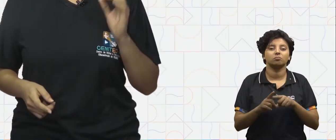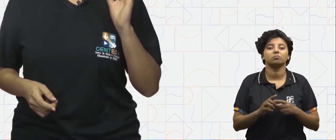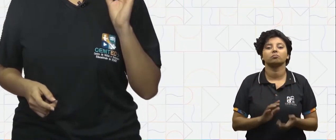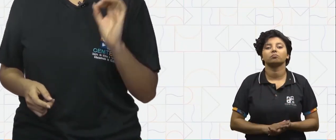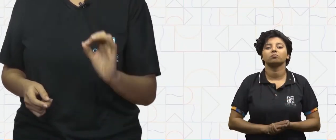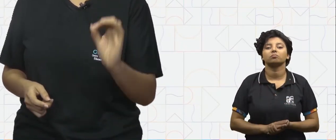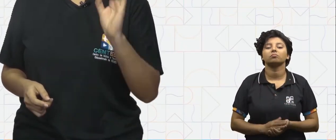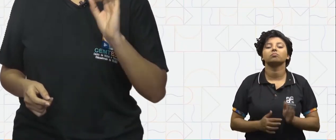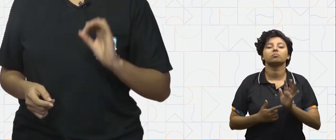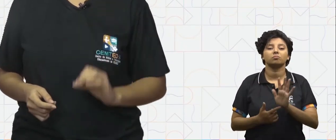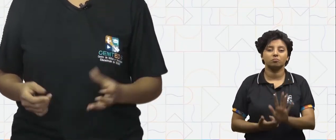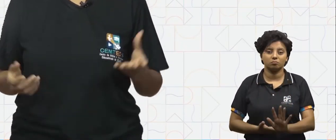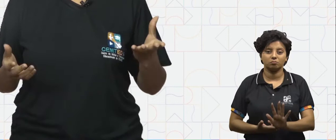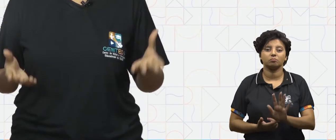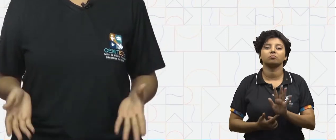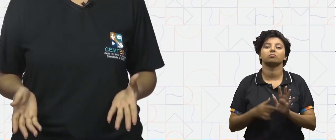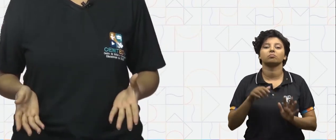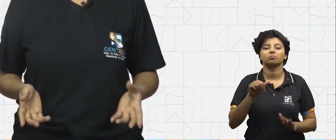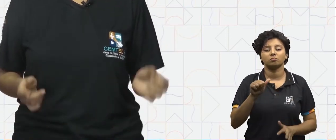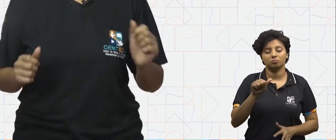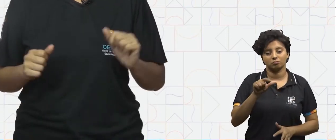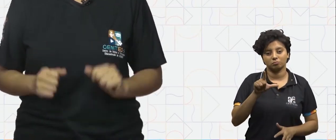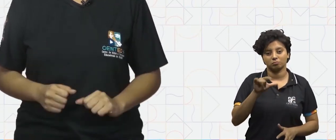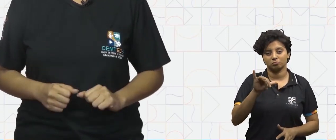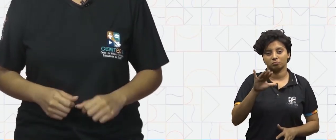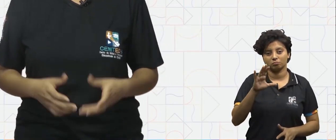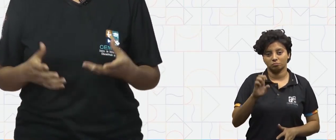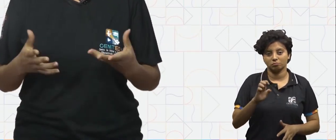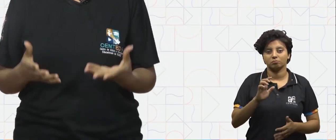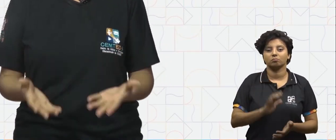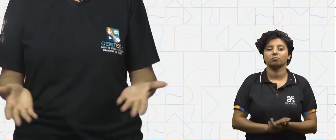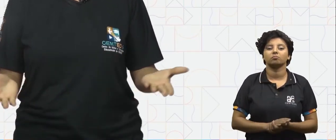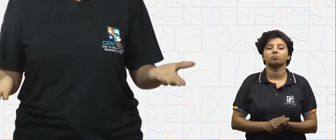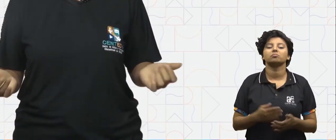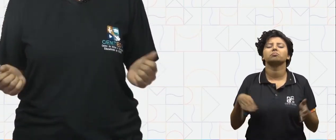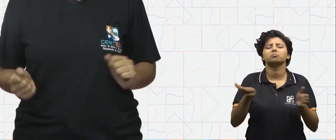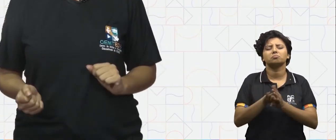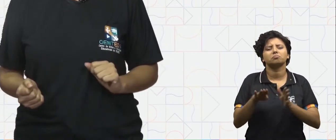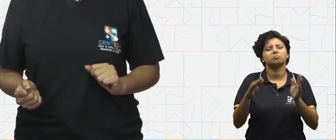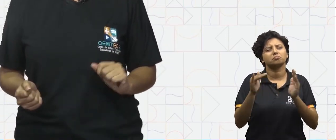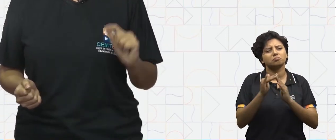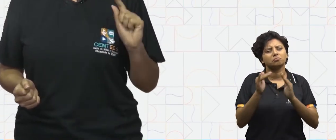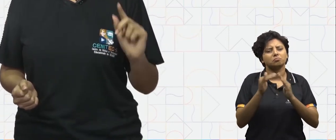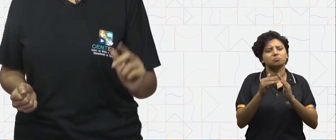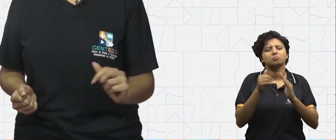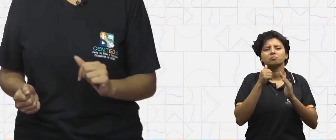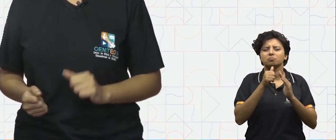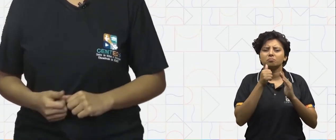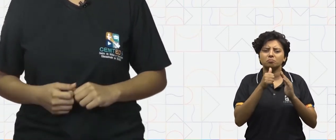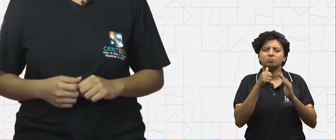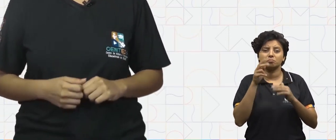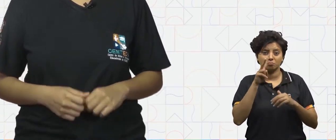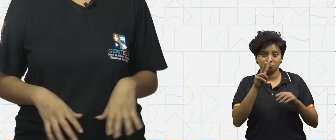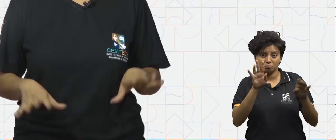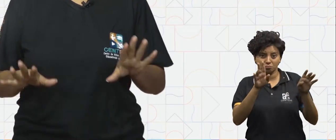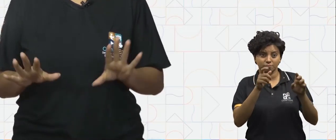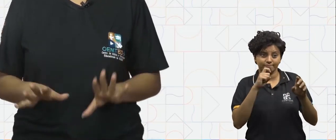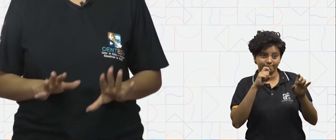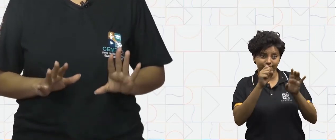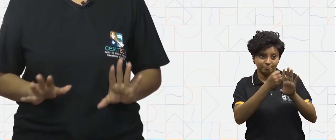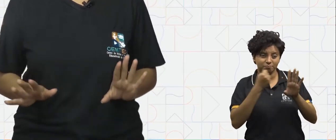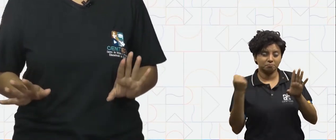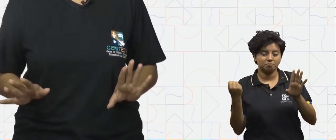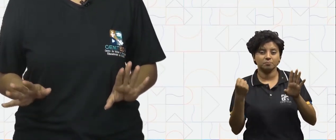indicam, eu vou lhe apresentar a Alice. Hoje, assim que chegou em casa, a Alice viu na geladeira